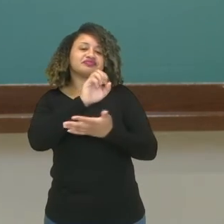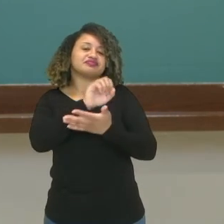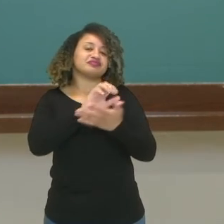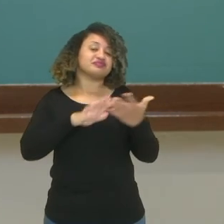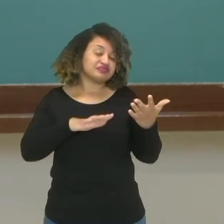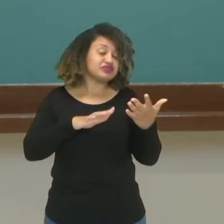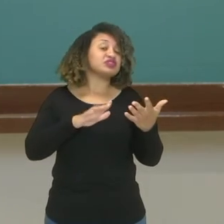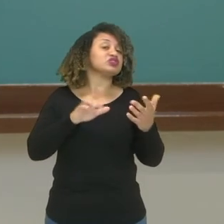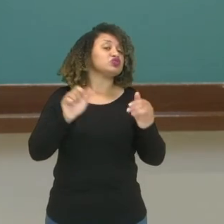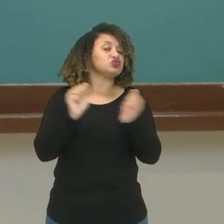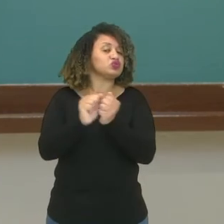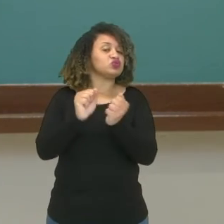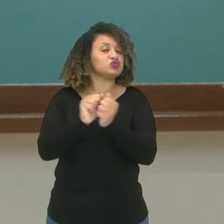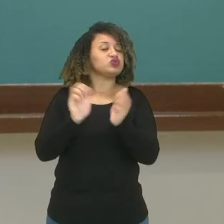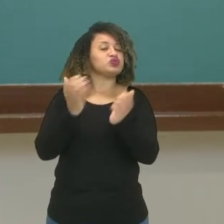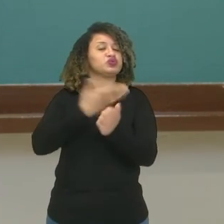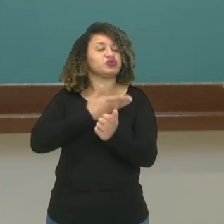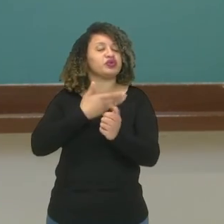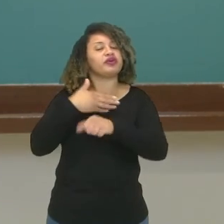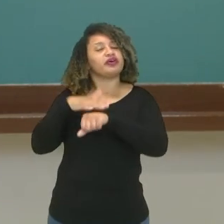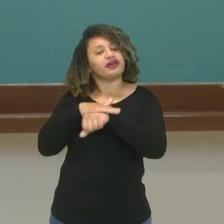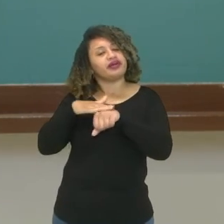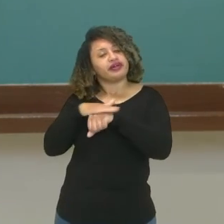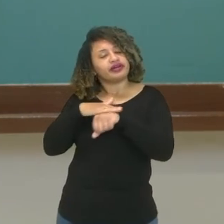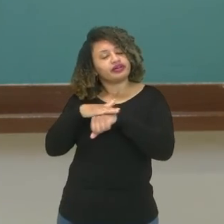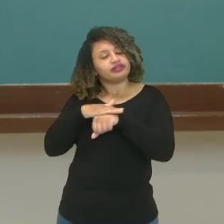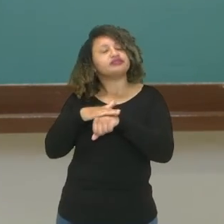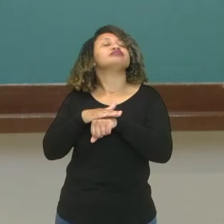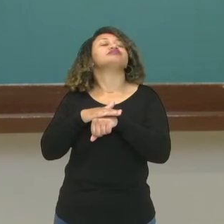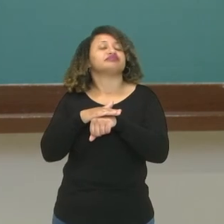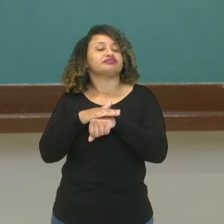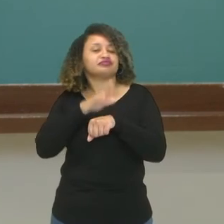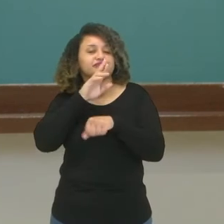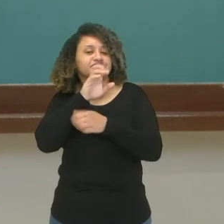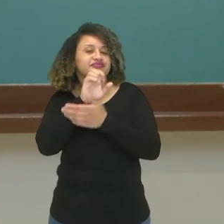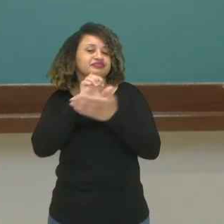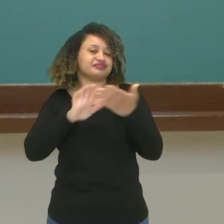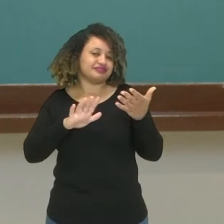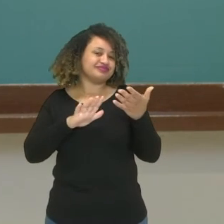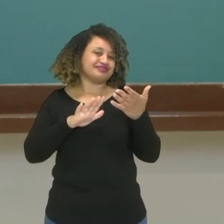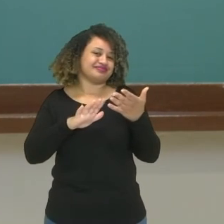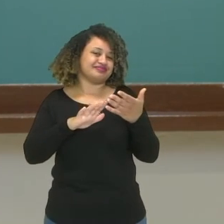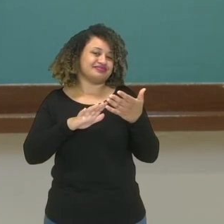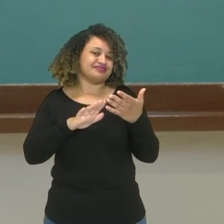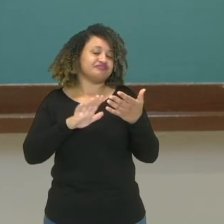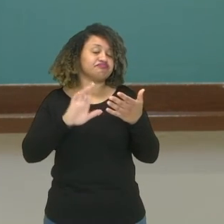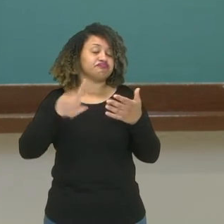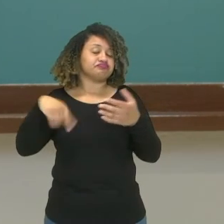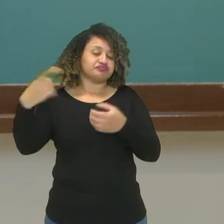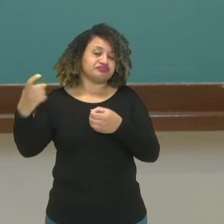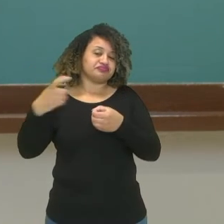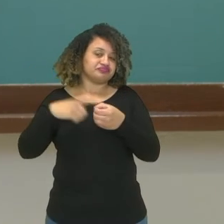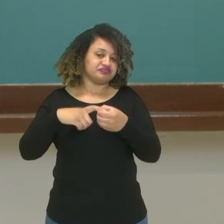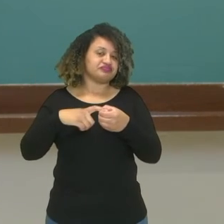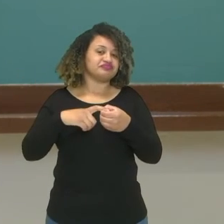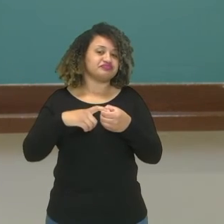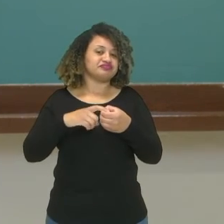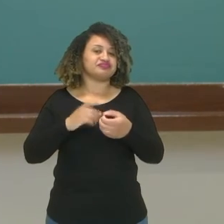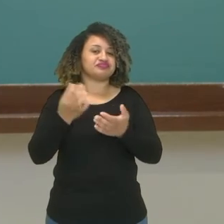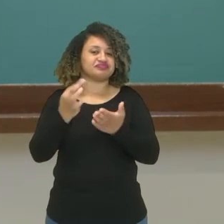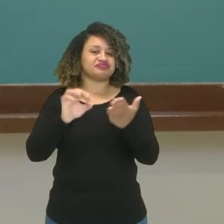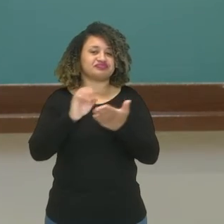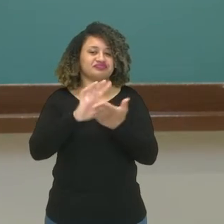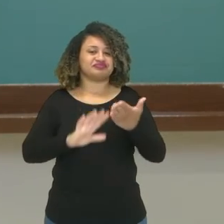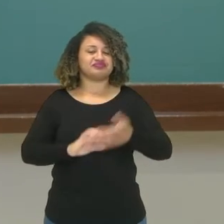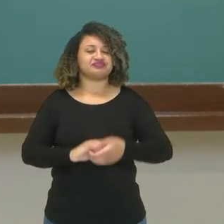ajuda do seu colega, conversando, você vai fazer a atividade 3. E eu volto a seguir gabaritar